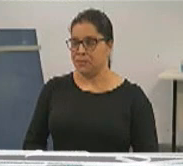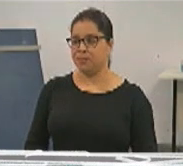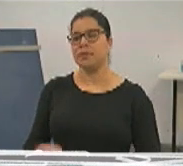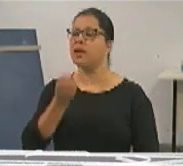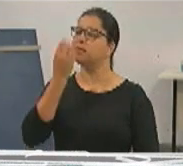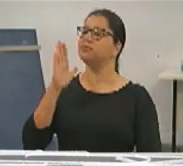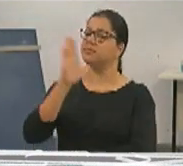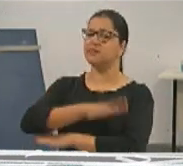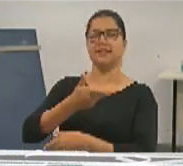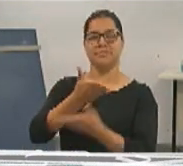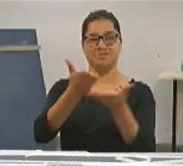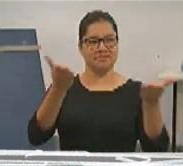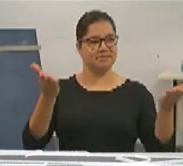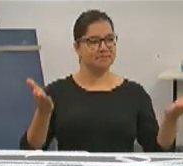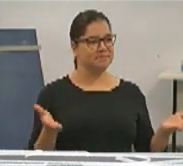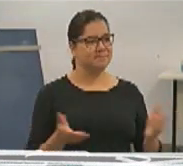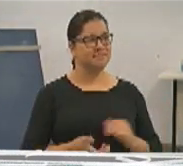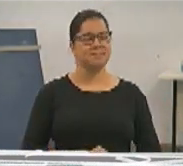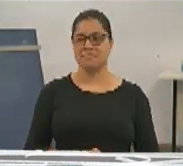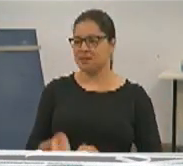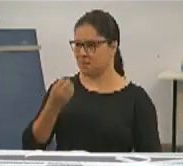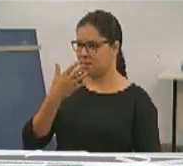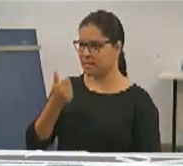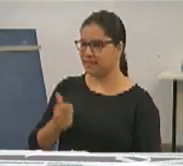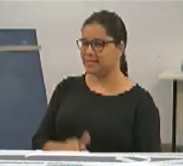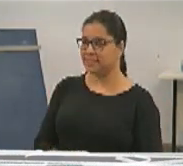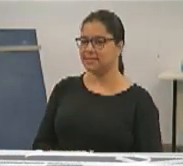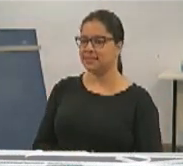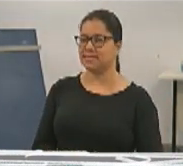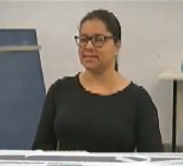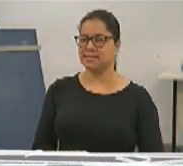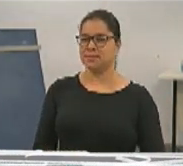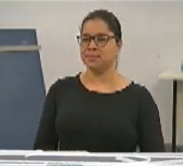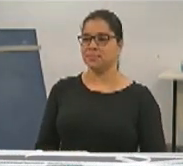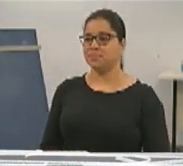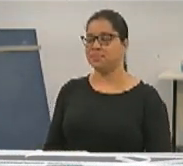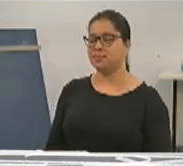Boa tarde, minha gente. Tudo bem?